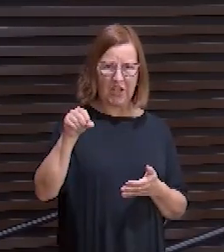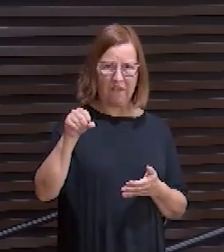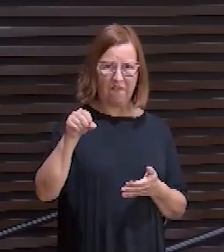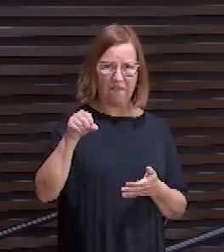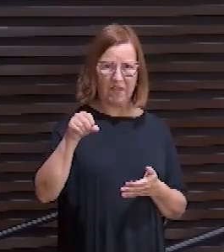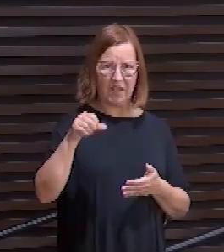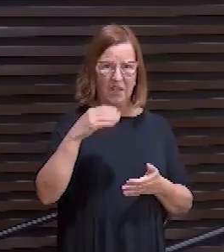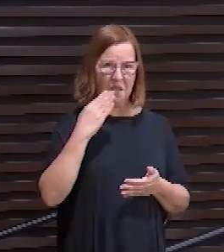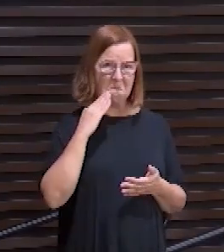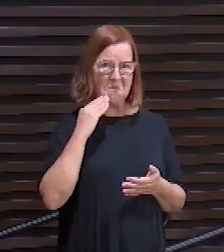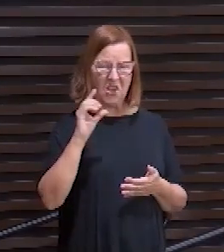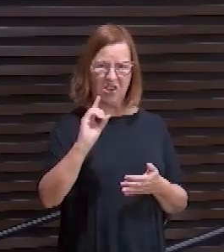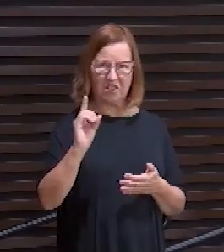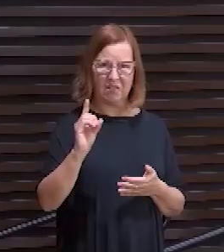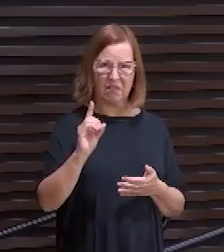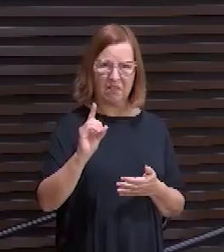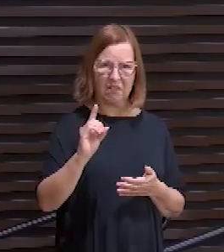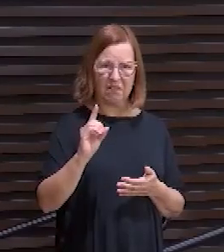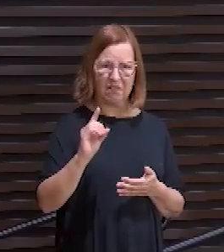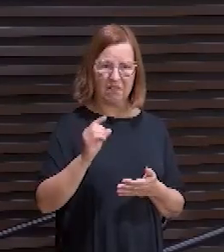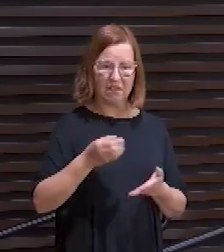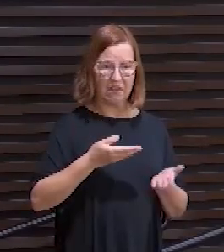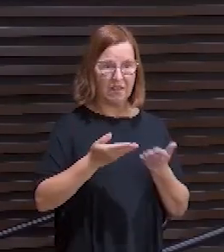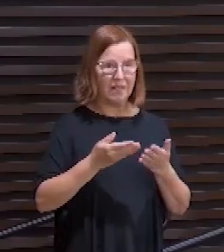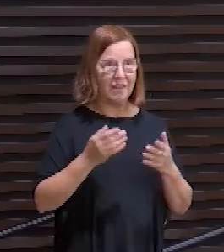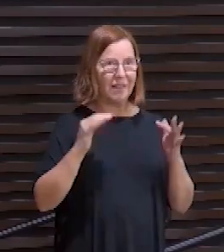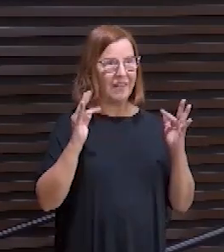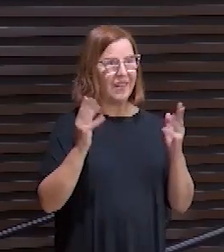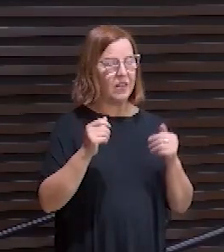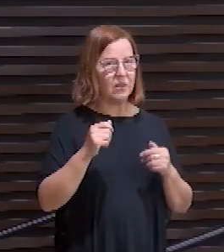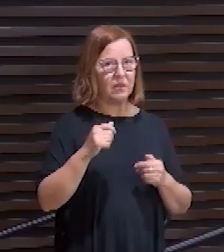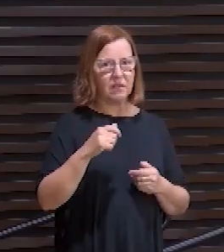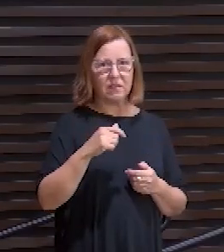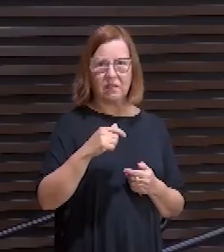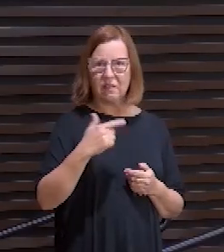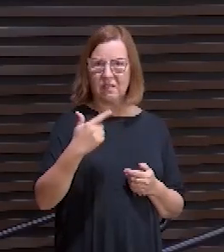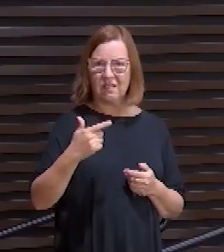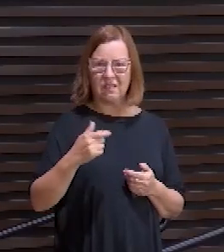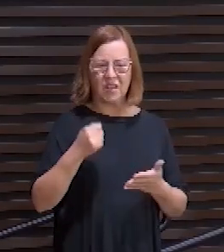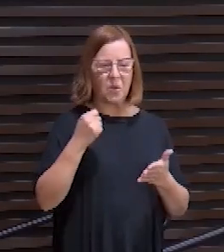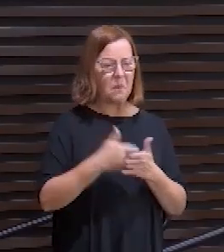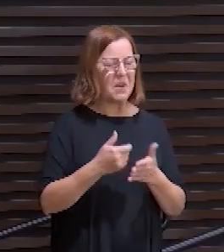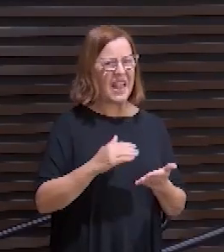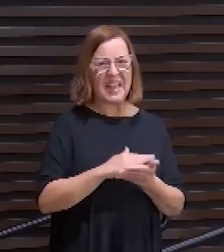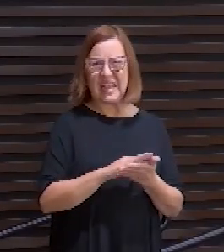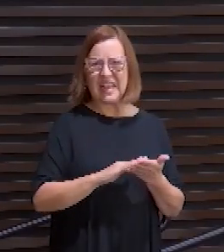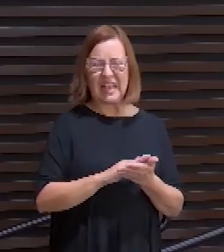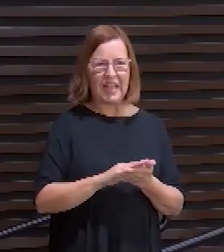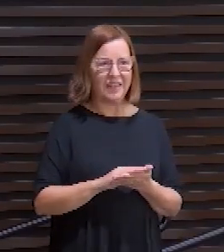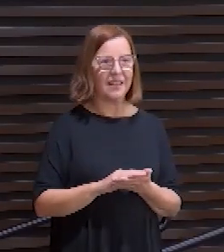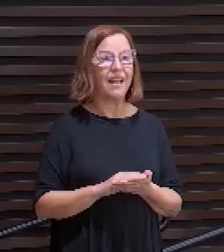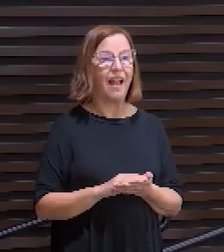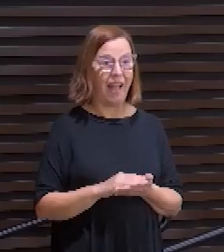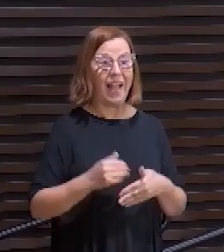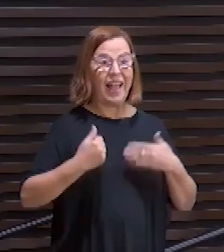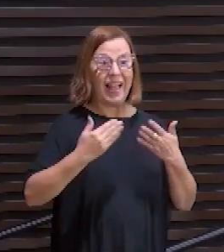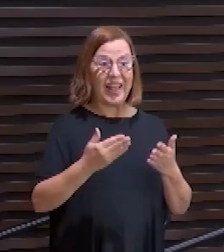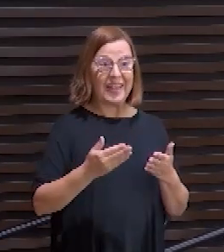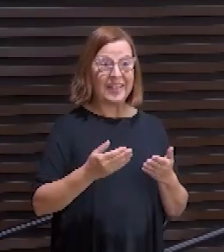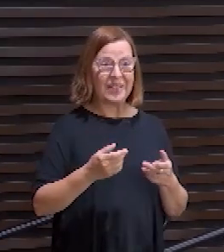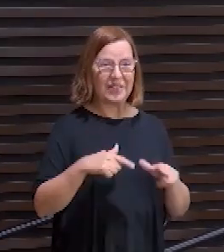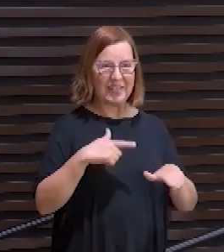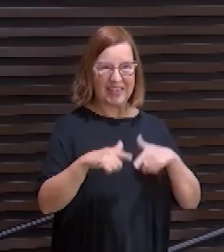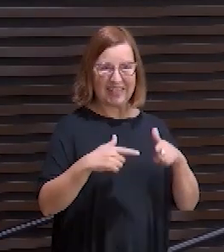nada? Não é porque eles são bons? Não, eles, eu gosto da população, vou oferecer um serviço que vai desenvolver